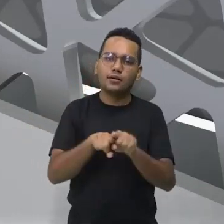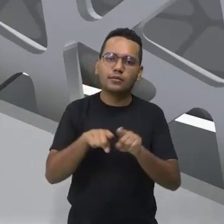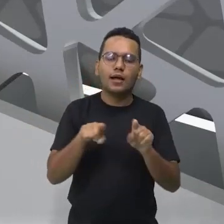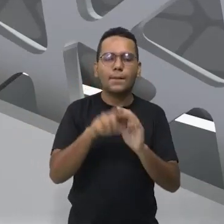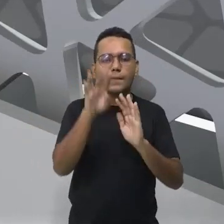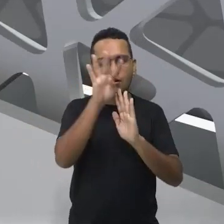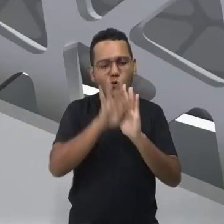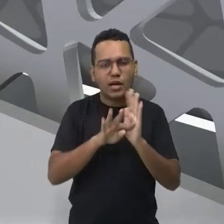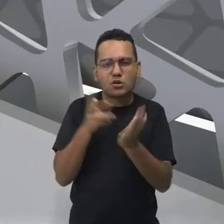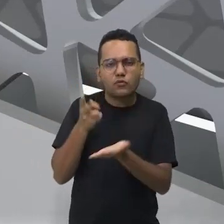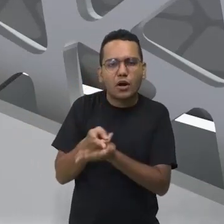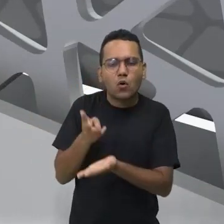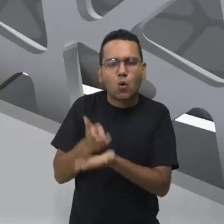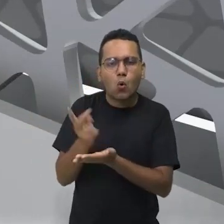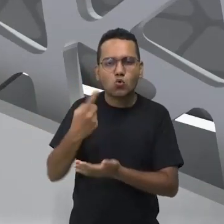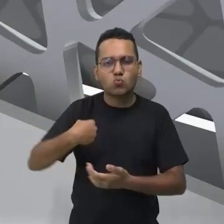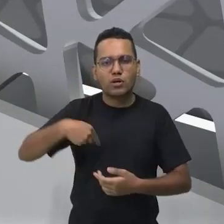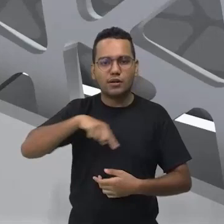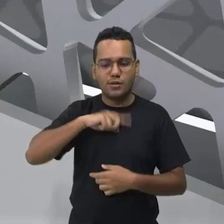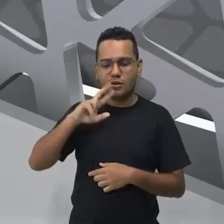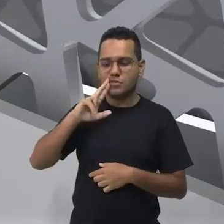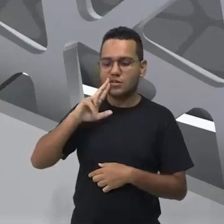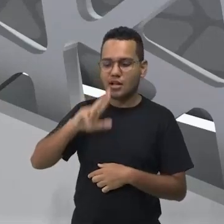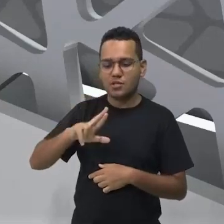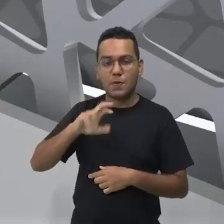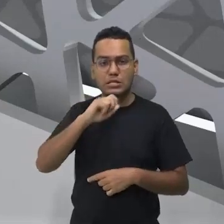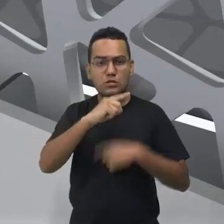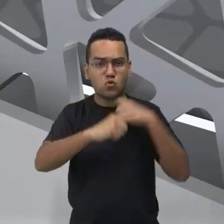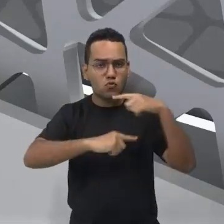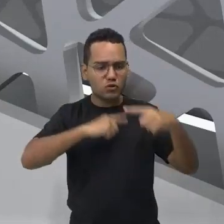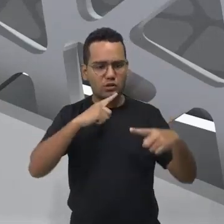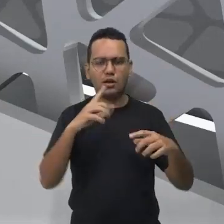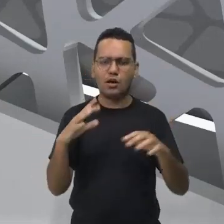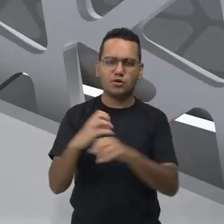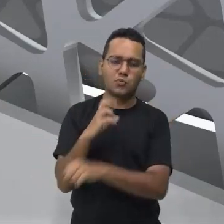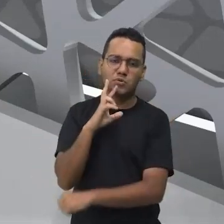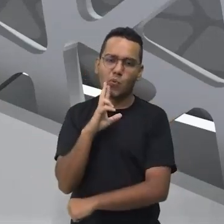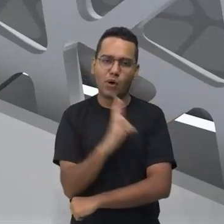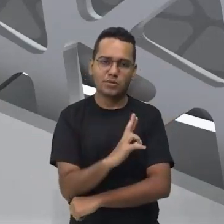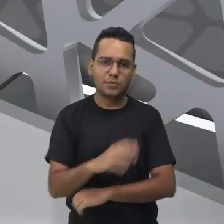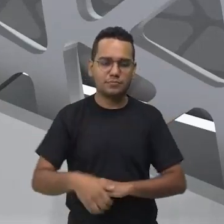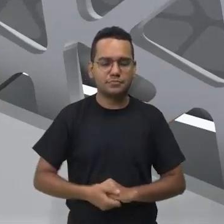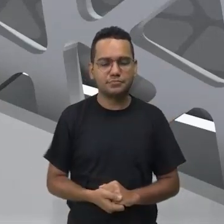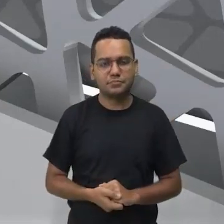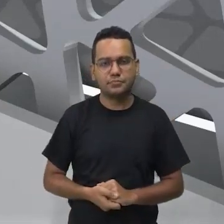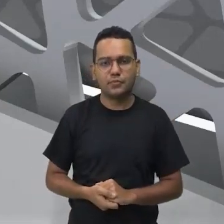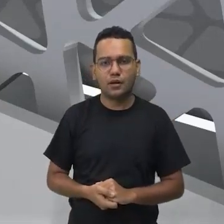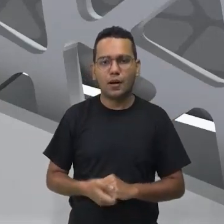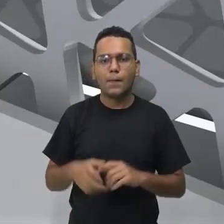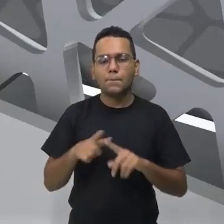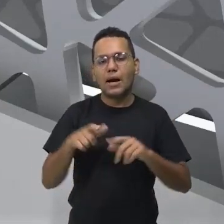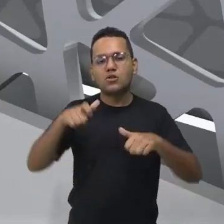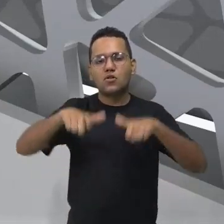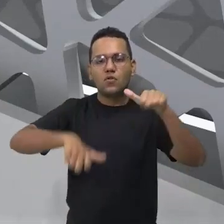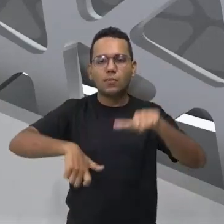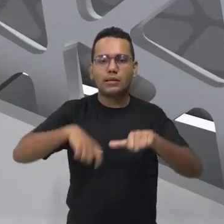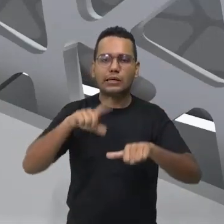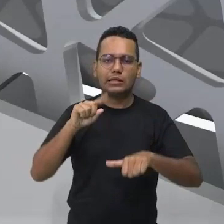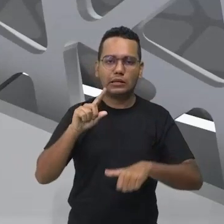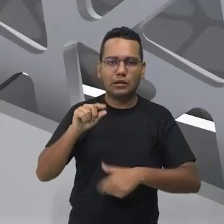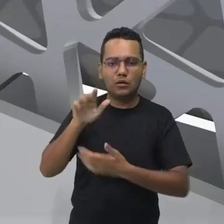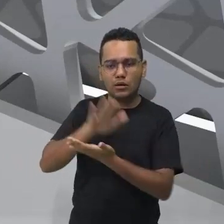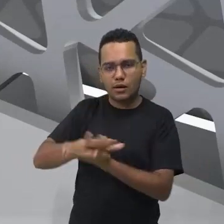trazer respostas para essas perguntas, ok? A gente vai analisar diversas partes do nosso